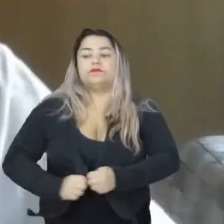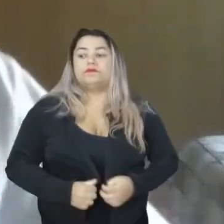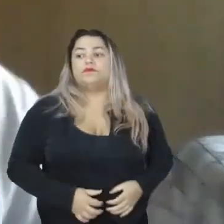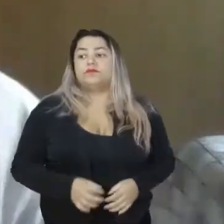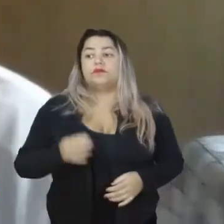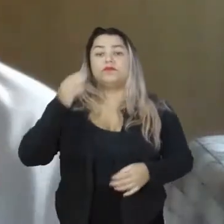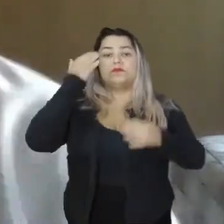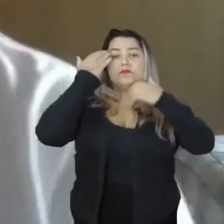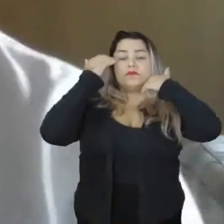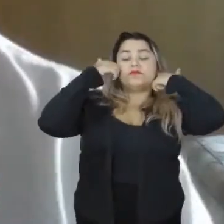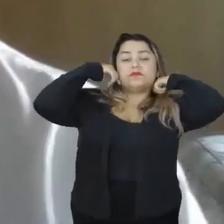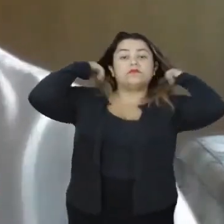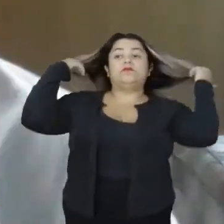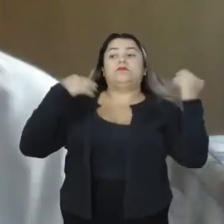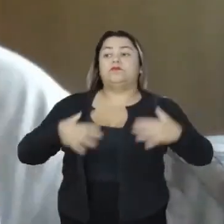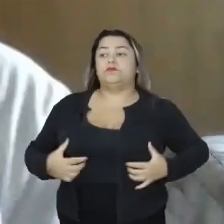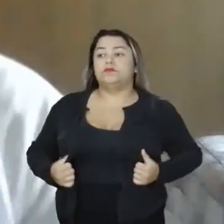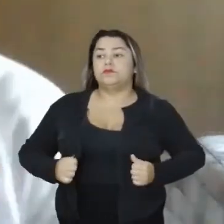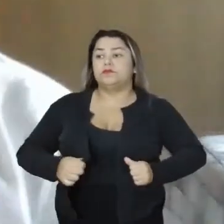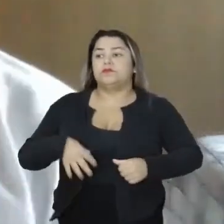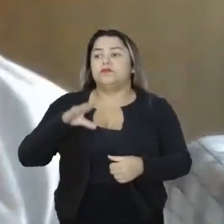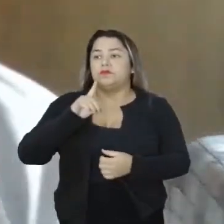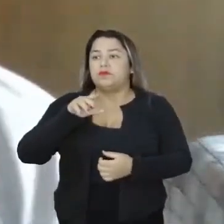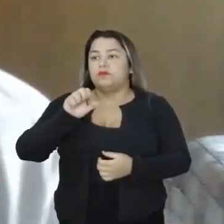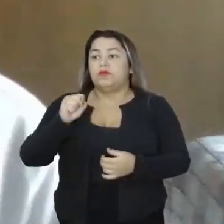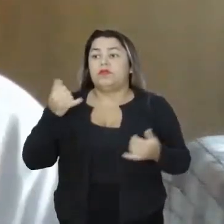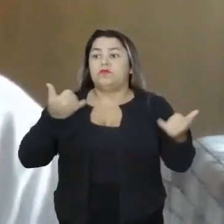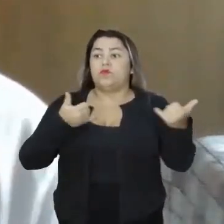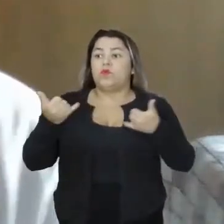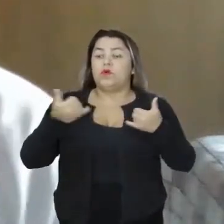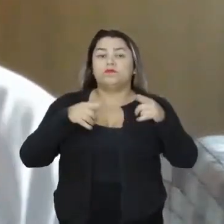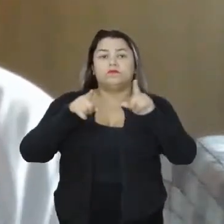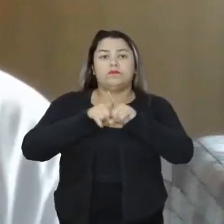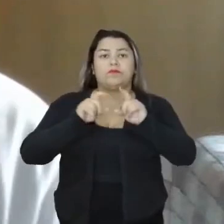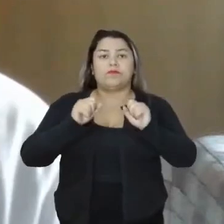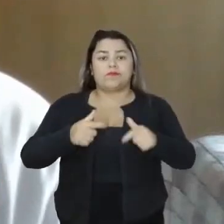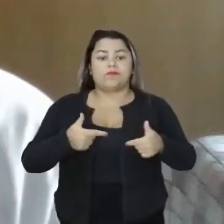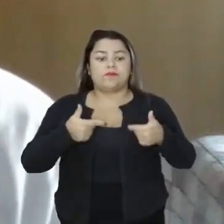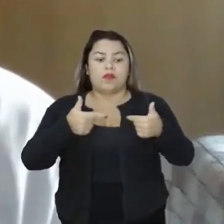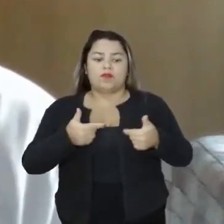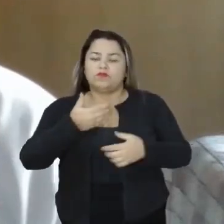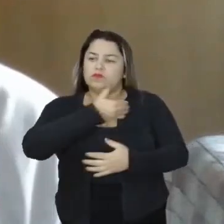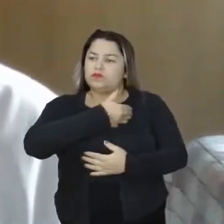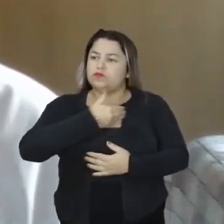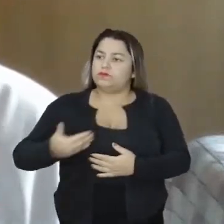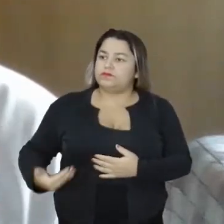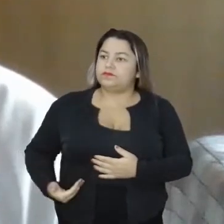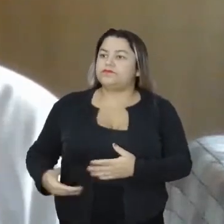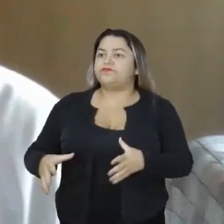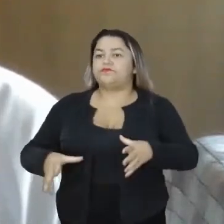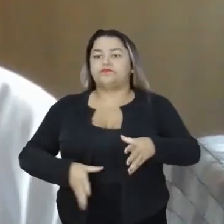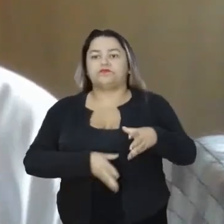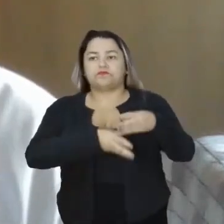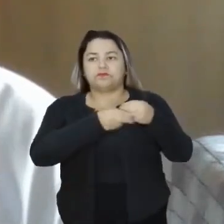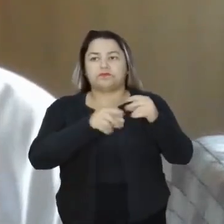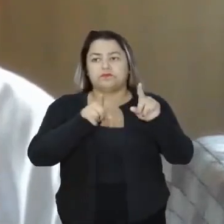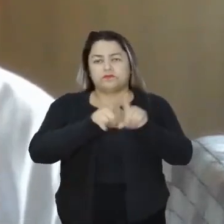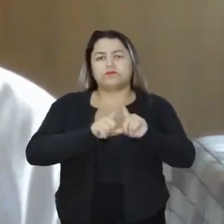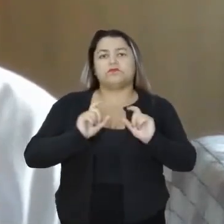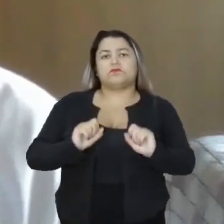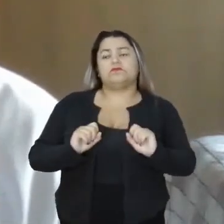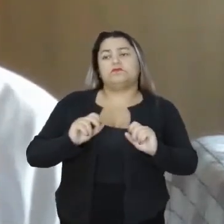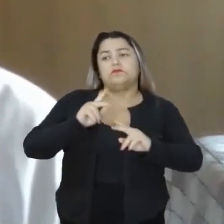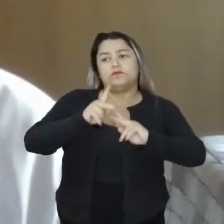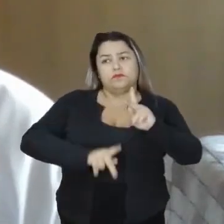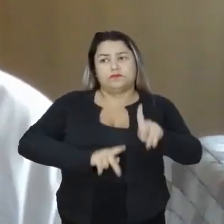eles colocam o grande desafio que está para o nosso governo, que é inserir essa parcela da